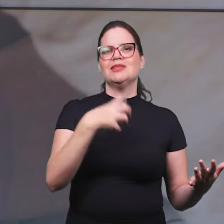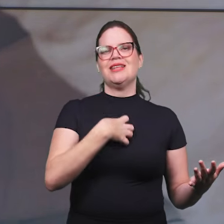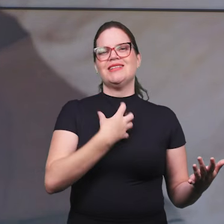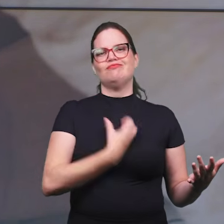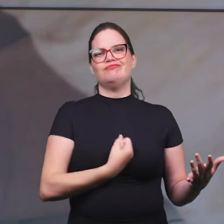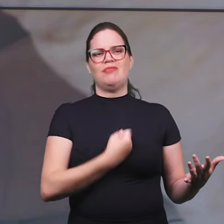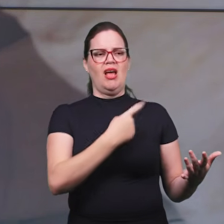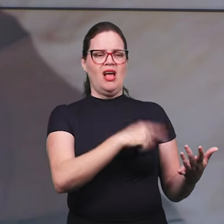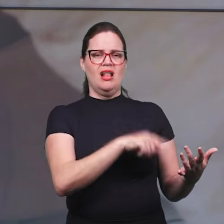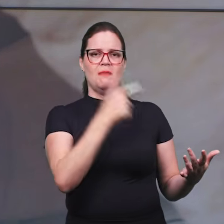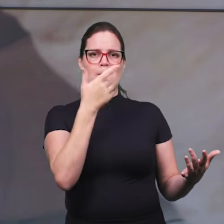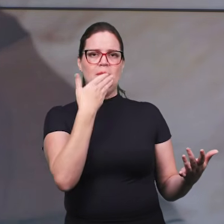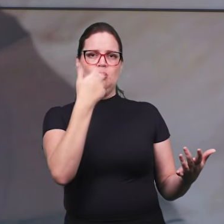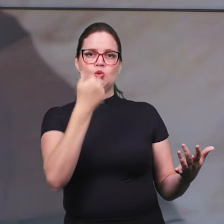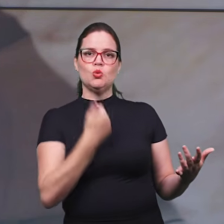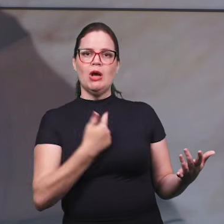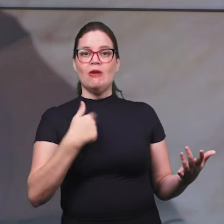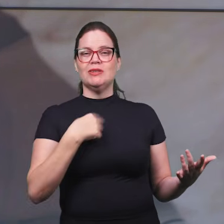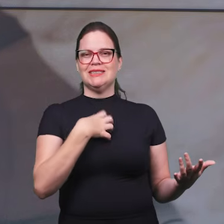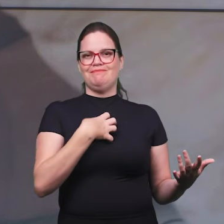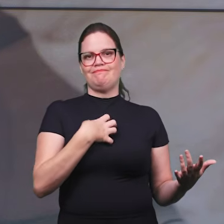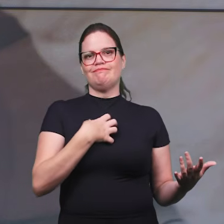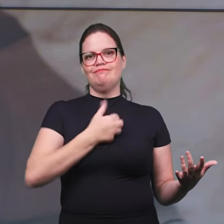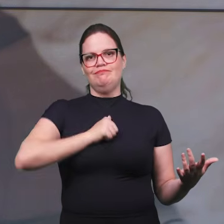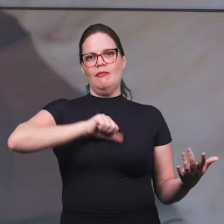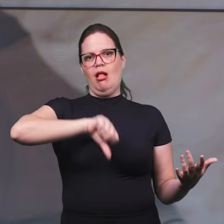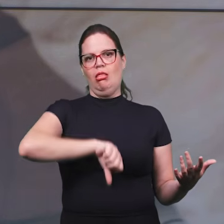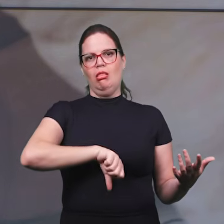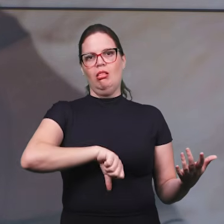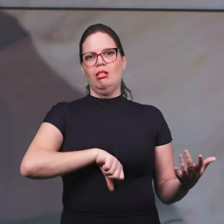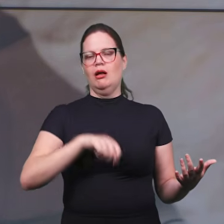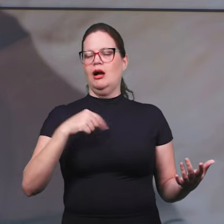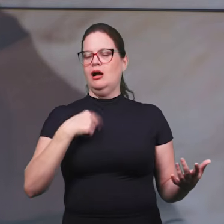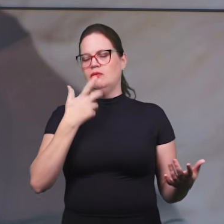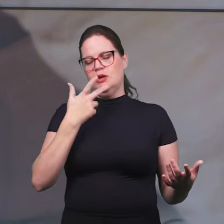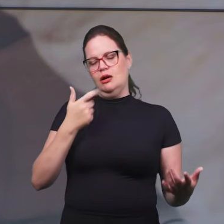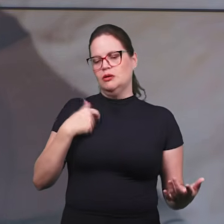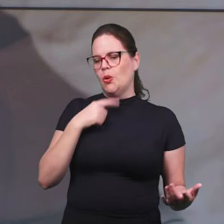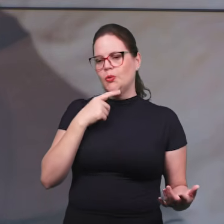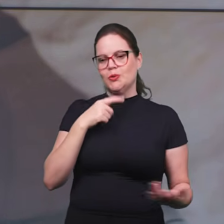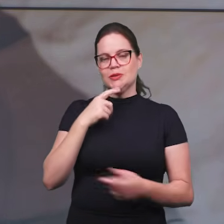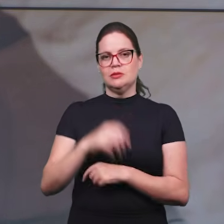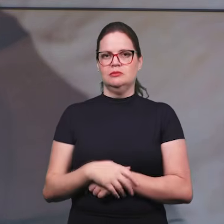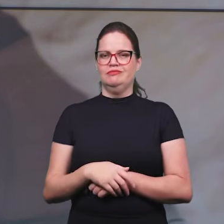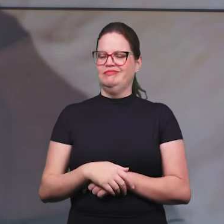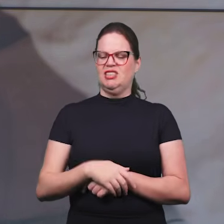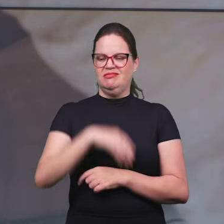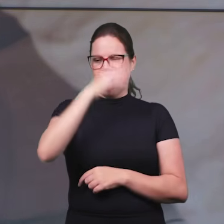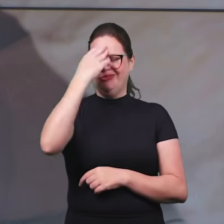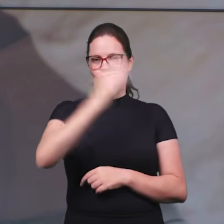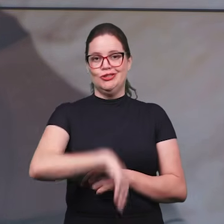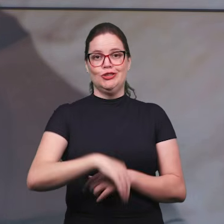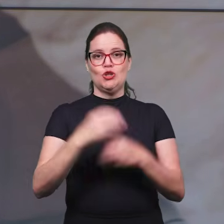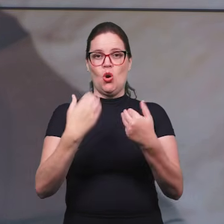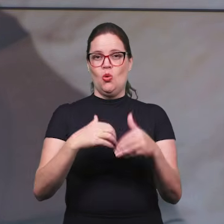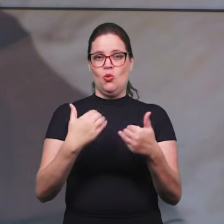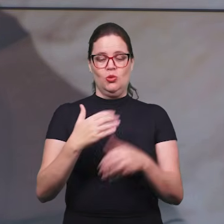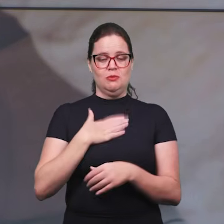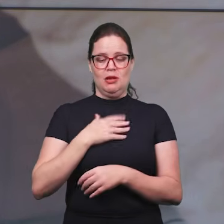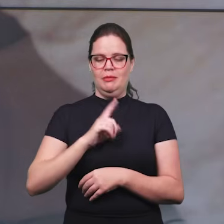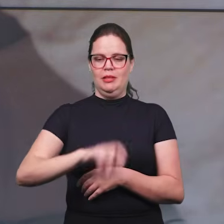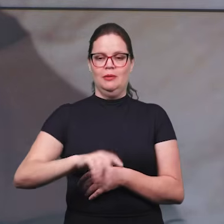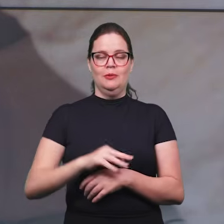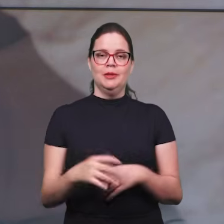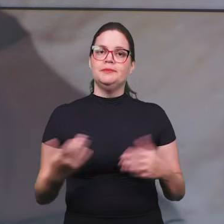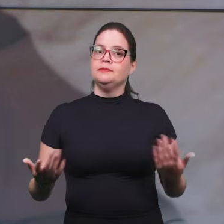gerando em você um efeito muito ruim. E você acaba pensando assim, eu não vou conseguir. O concurso público não é para mim